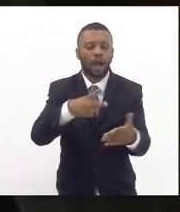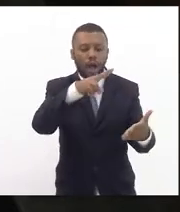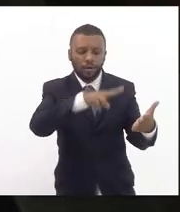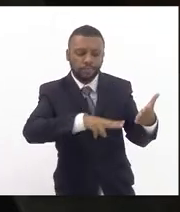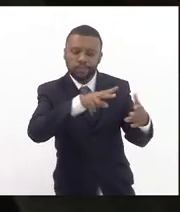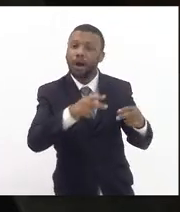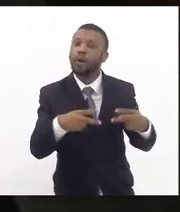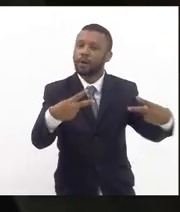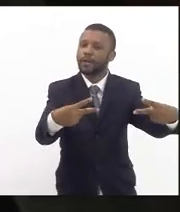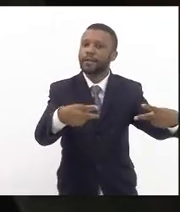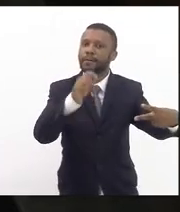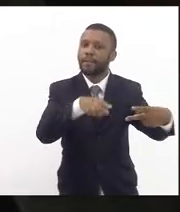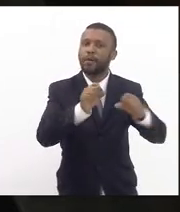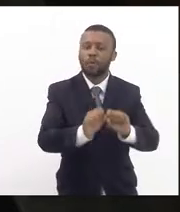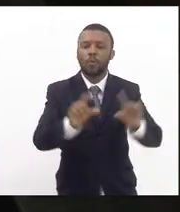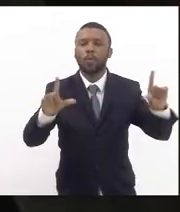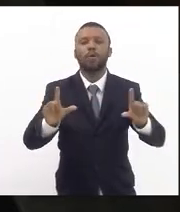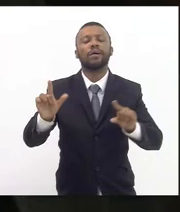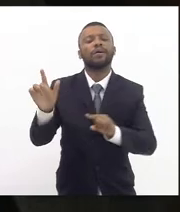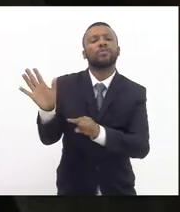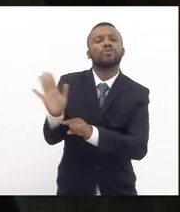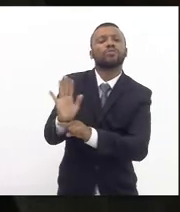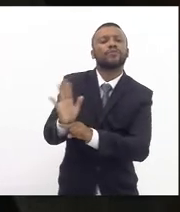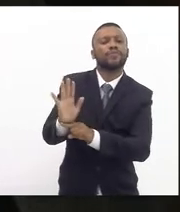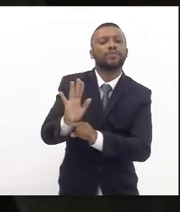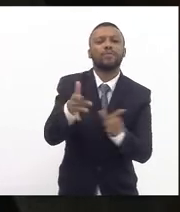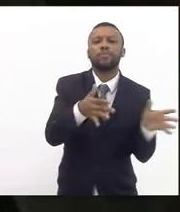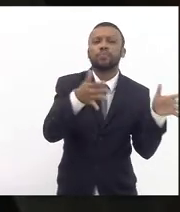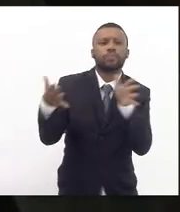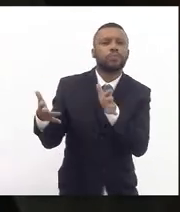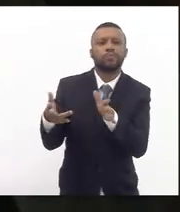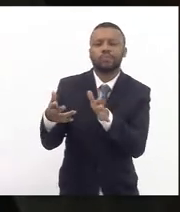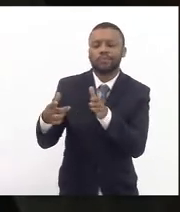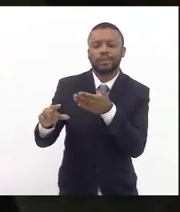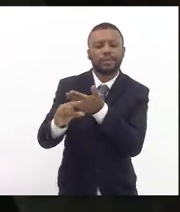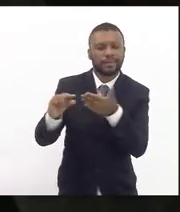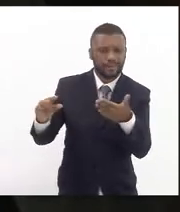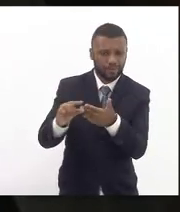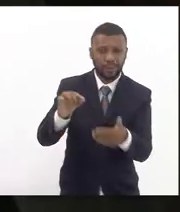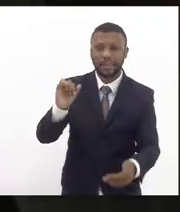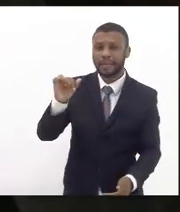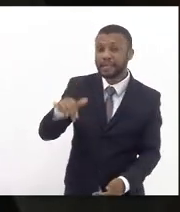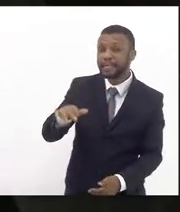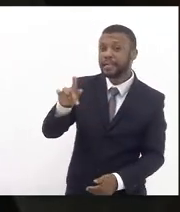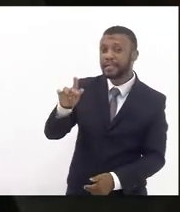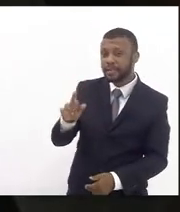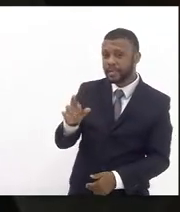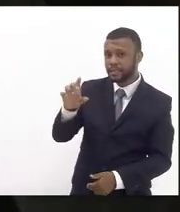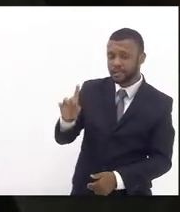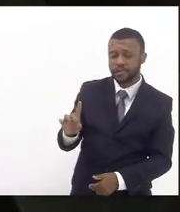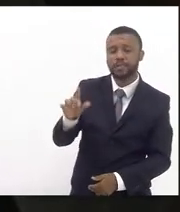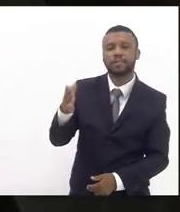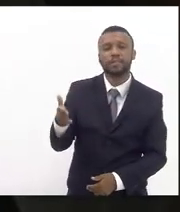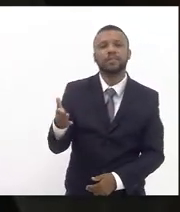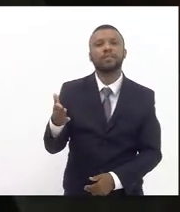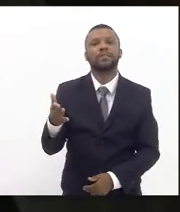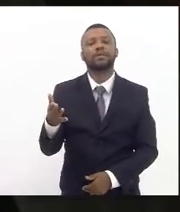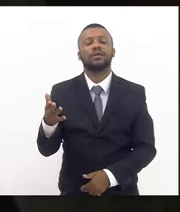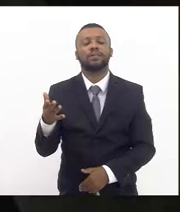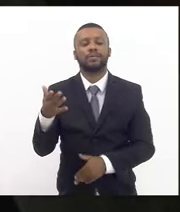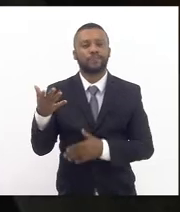ao link do vídeo da Ingrid Jeromic e pelo menos de